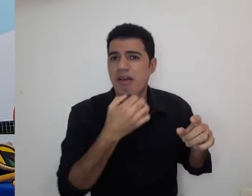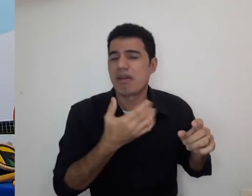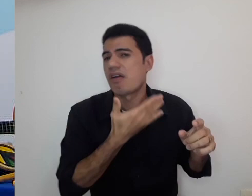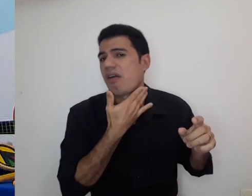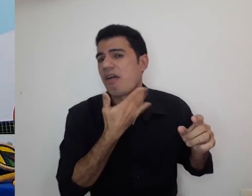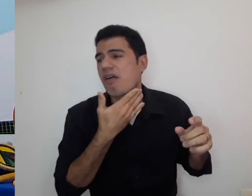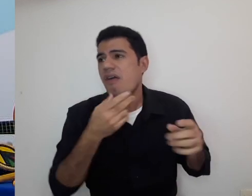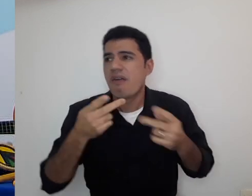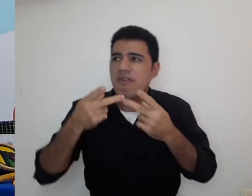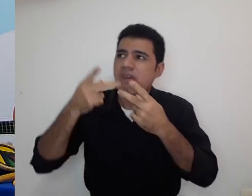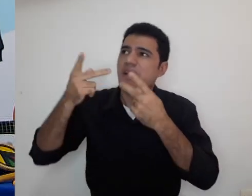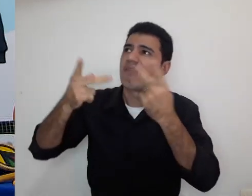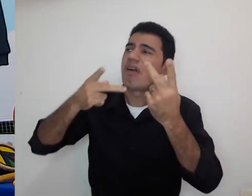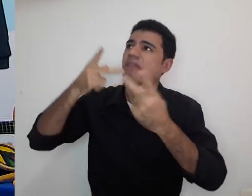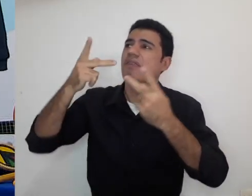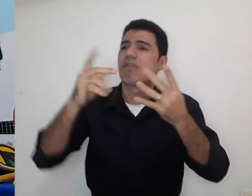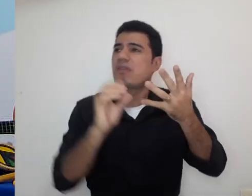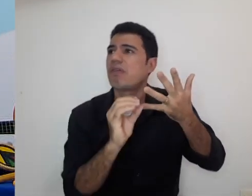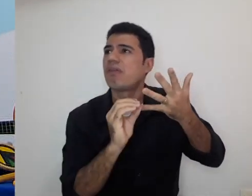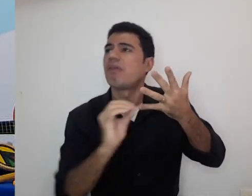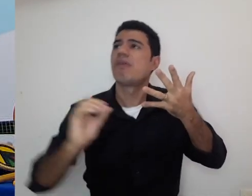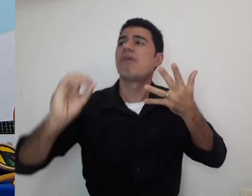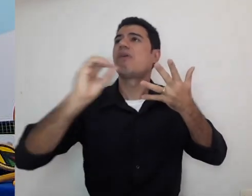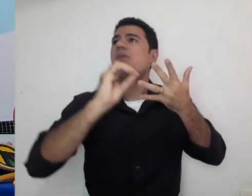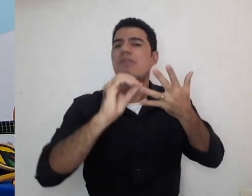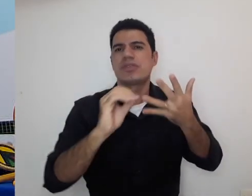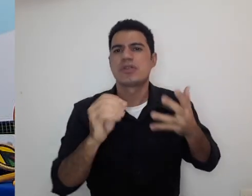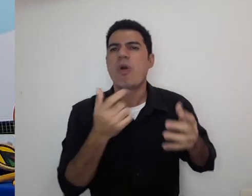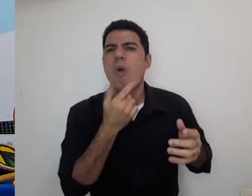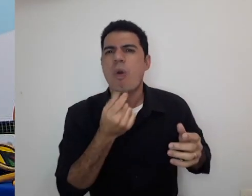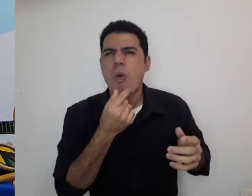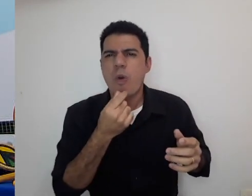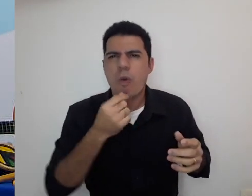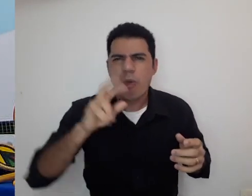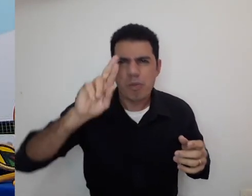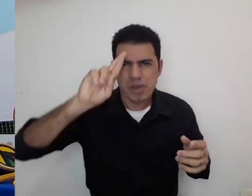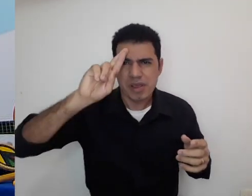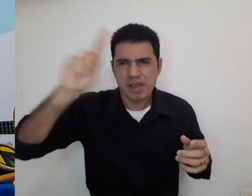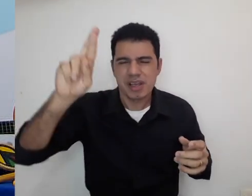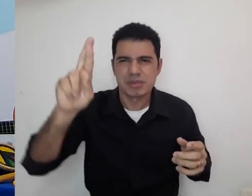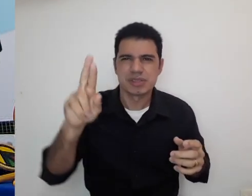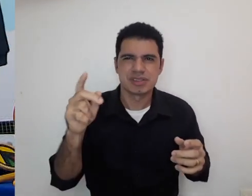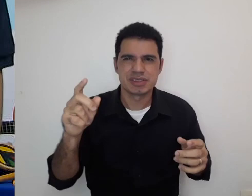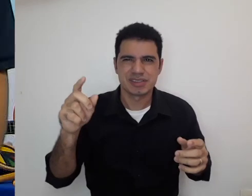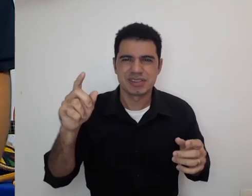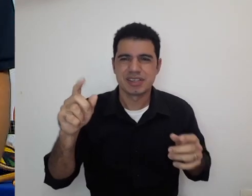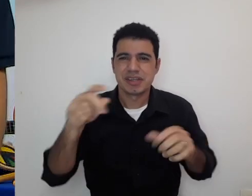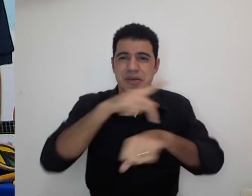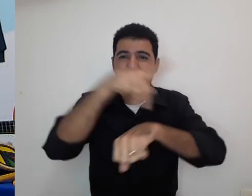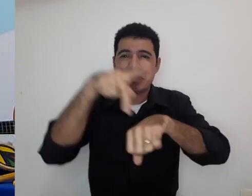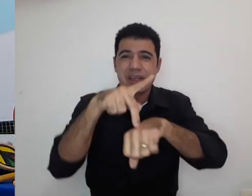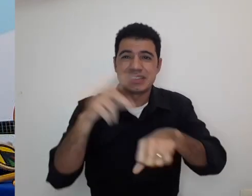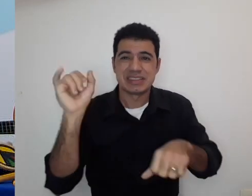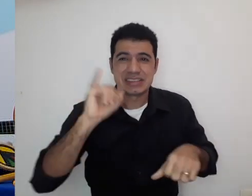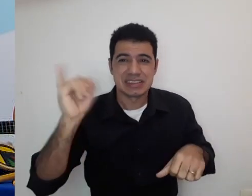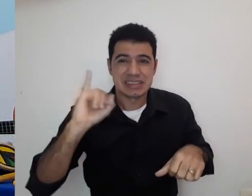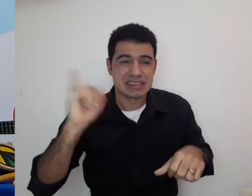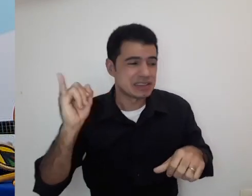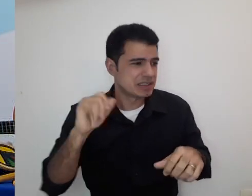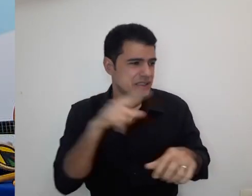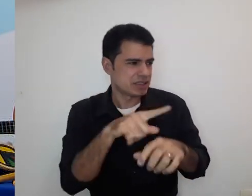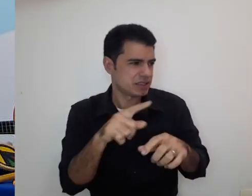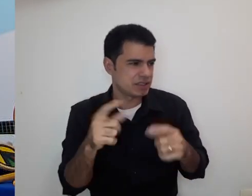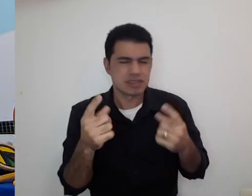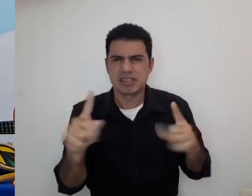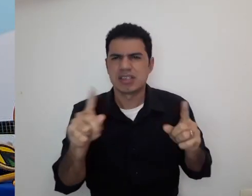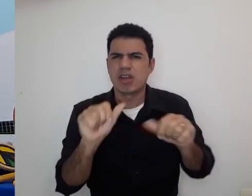Então, um músico italiano chamado Giovanni Maria Bonettini fez uma mudança no nome